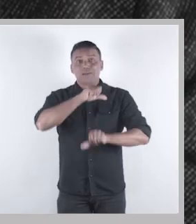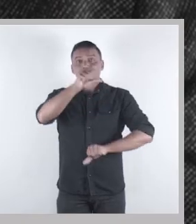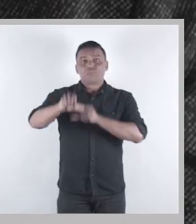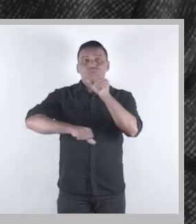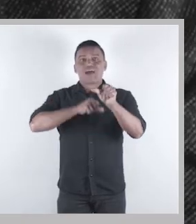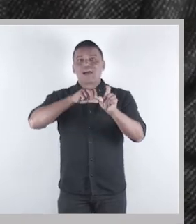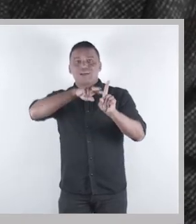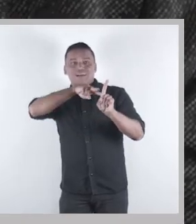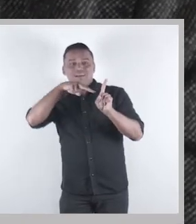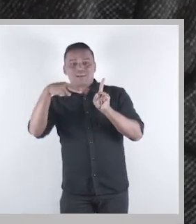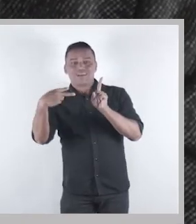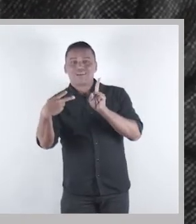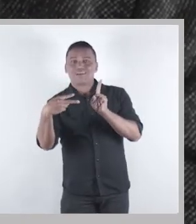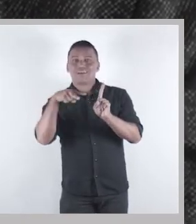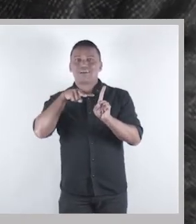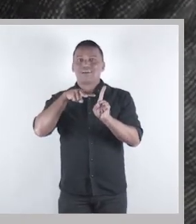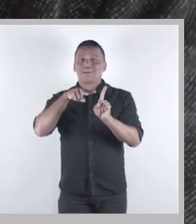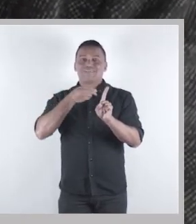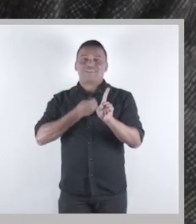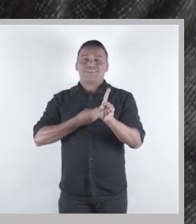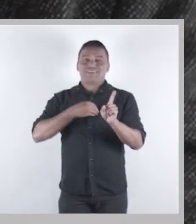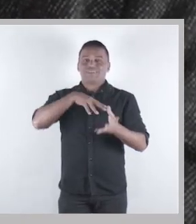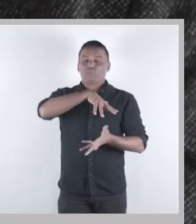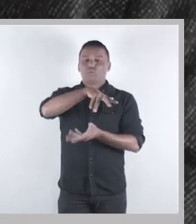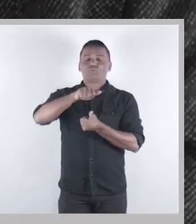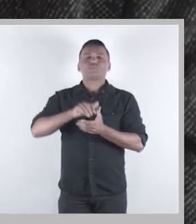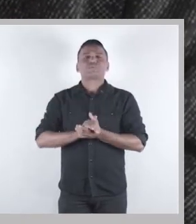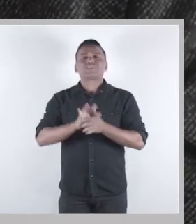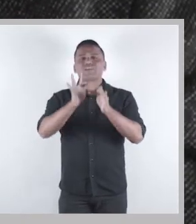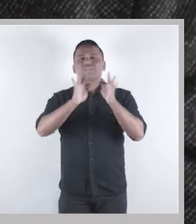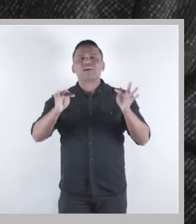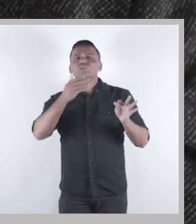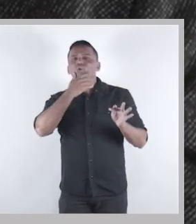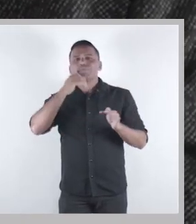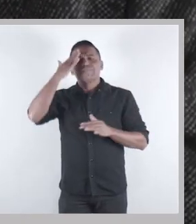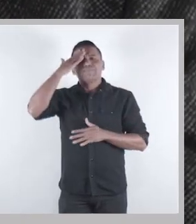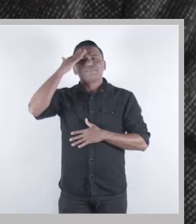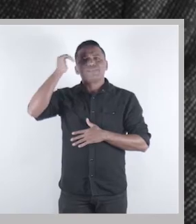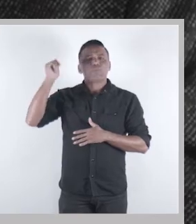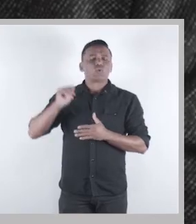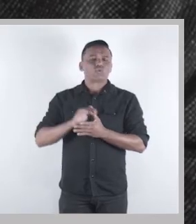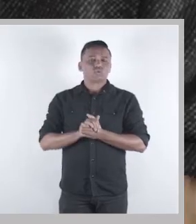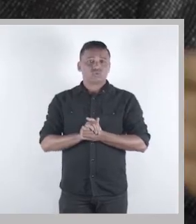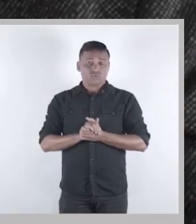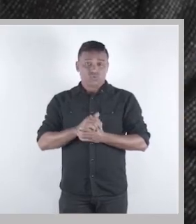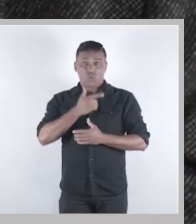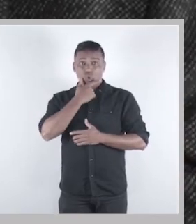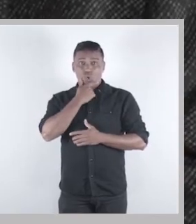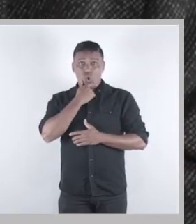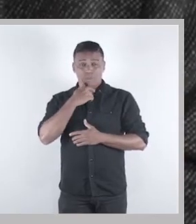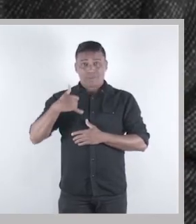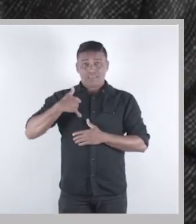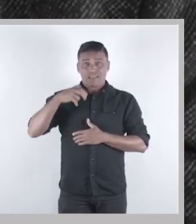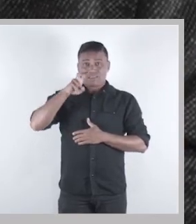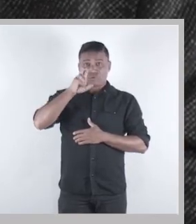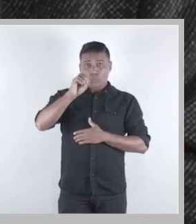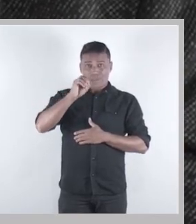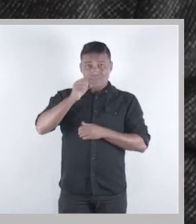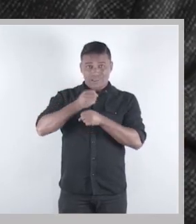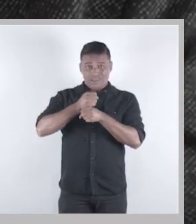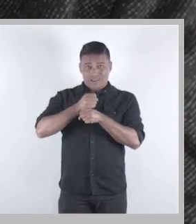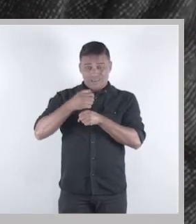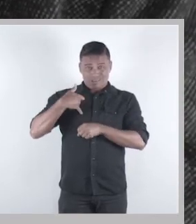Ali que eu gosto muito que ele fala assim que o homem que é o 50 anos pensa da mesma forma que ele pensava quando ele tinha 20 anos